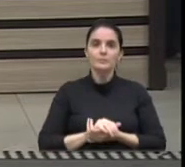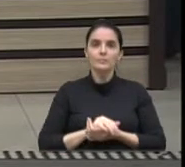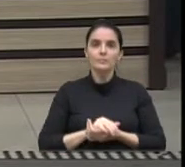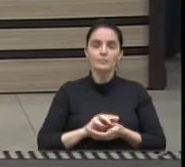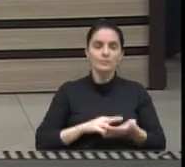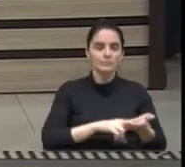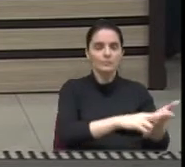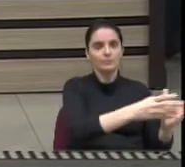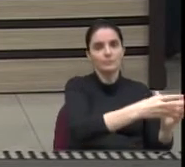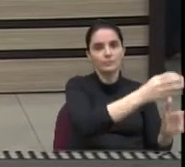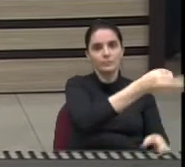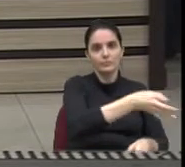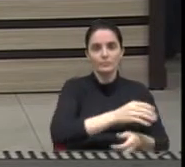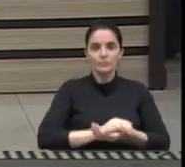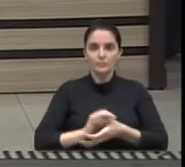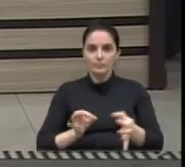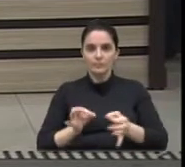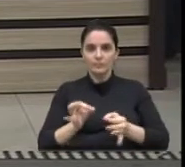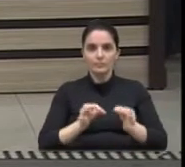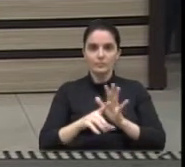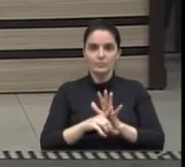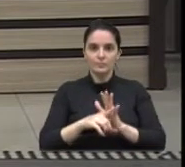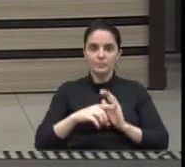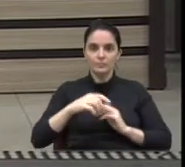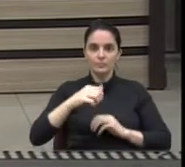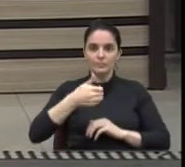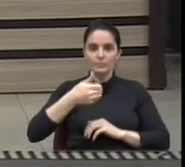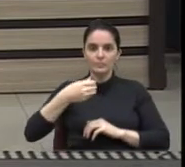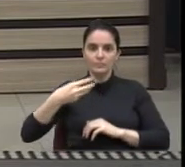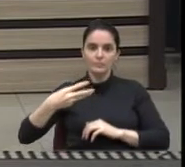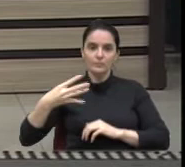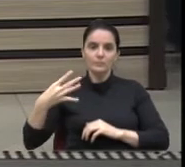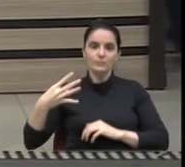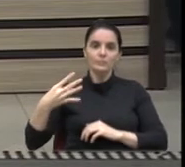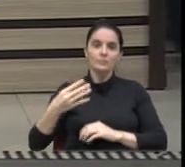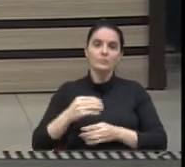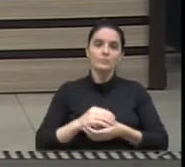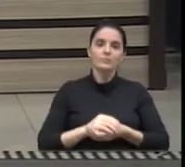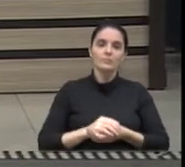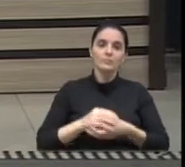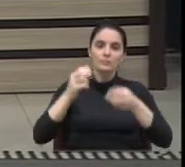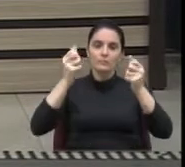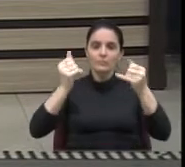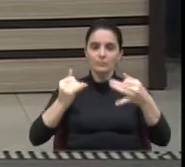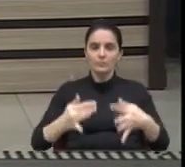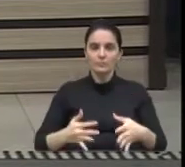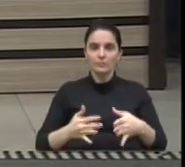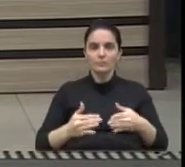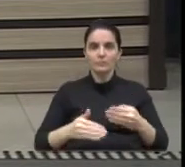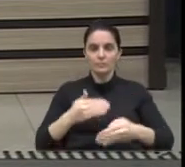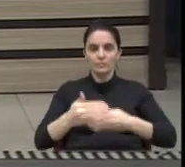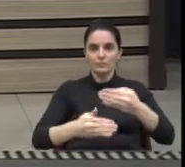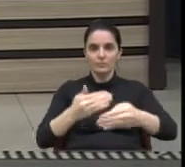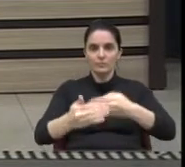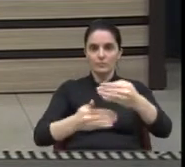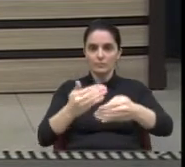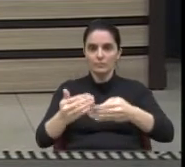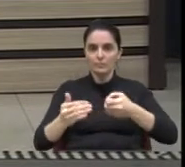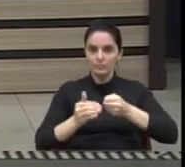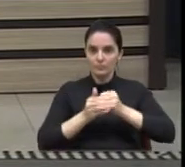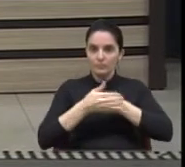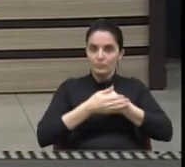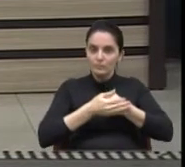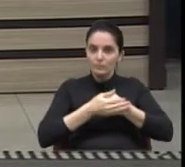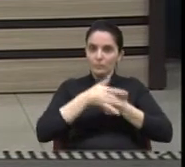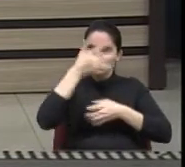às comissões competentes. Projeto de lei número 134/2017 dispõe sobre a proteção e defesa do usuário